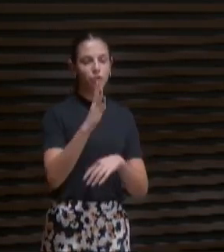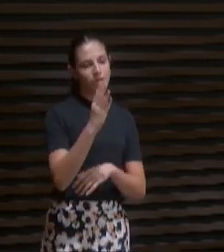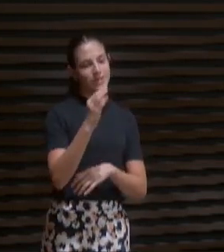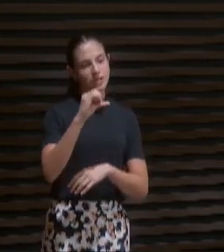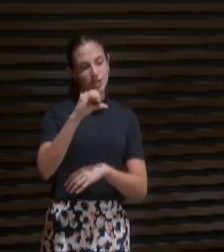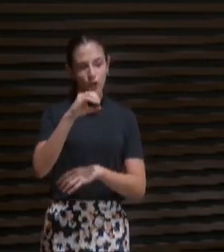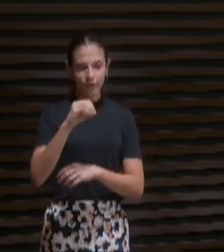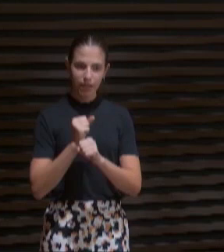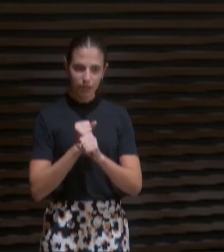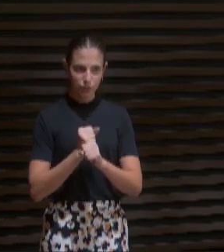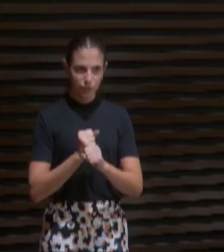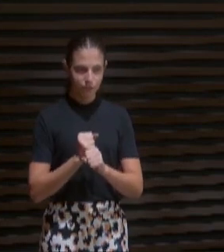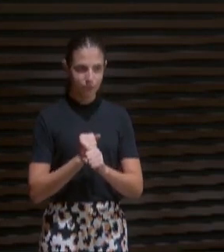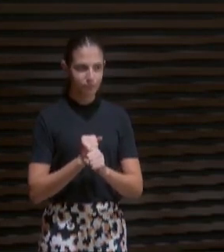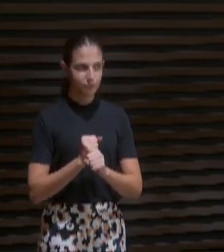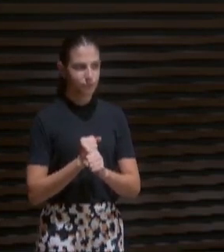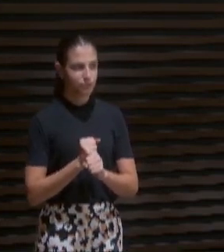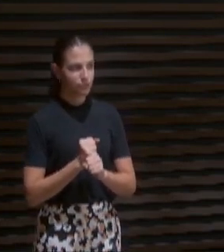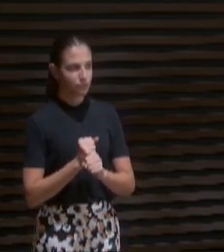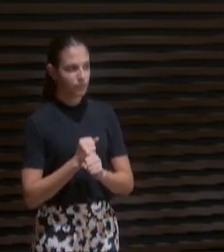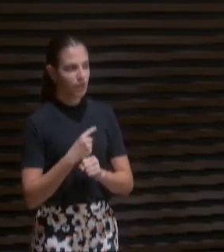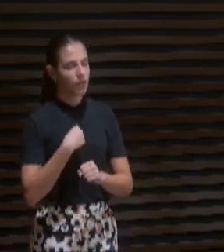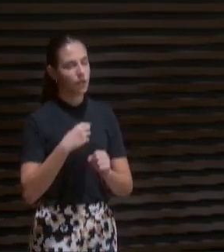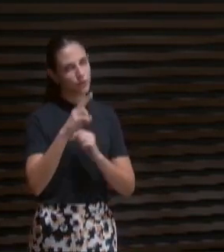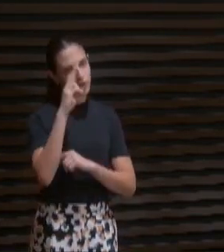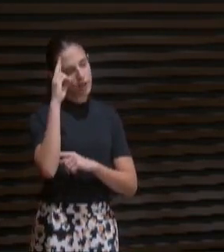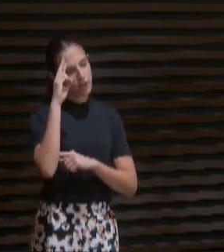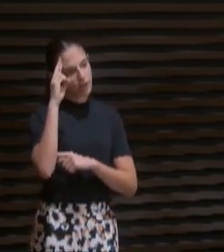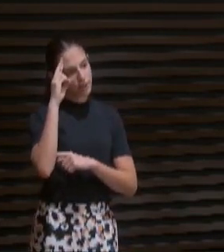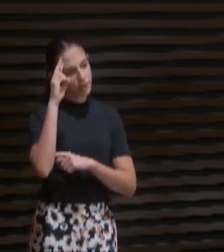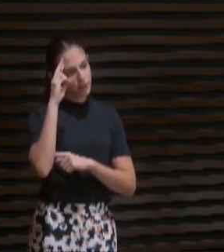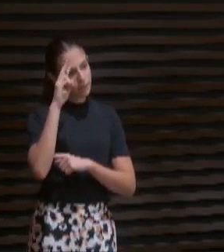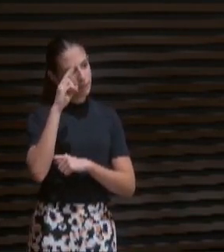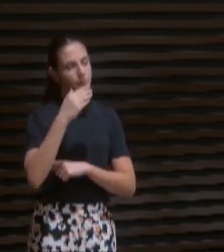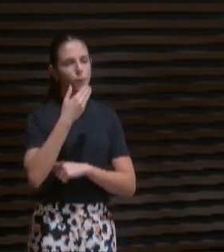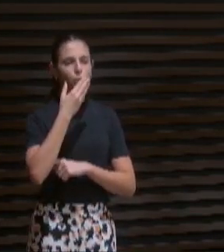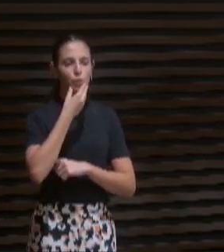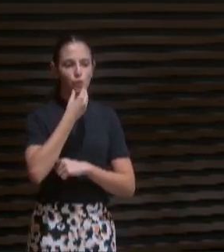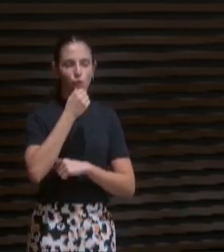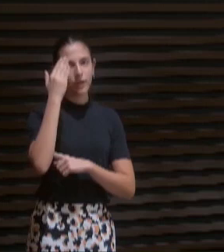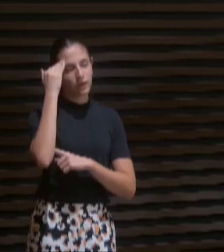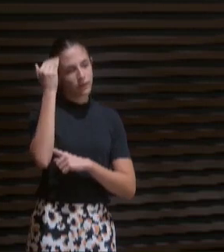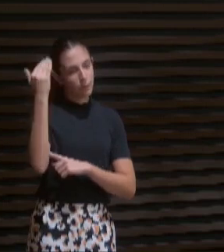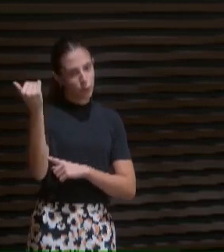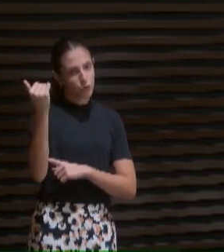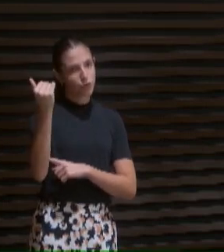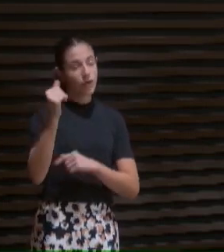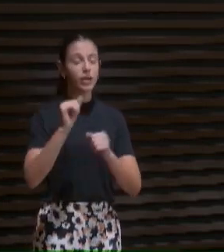dia desses aí eu vou relembrar o Dr. Christian Shane e o seu